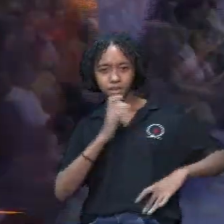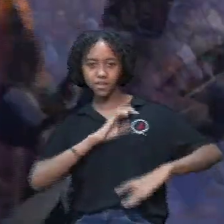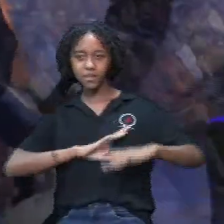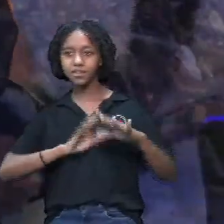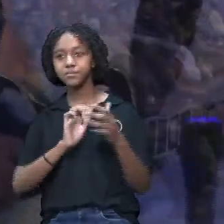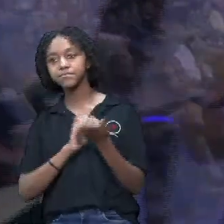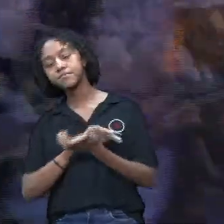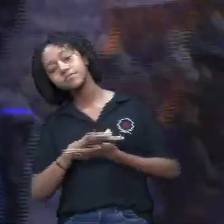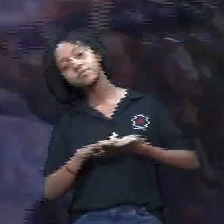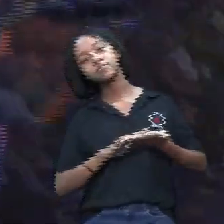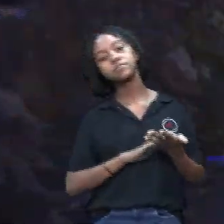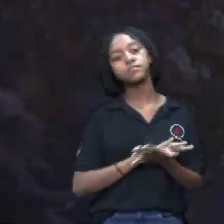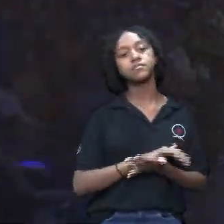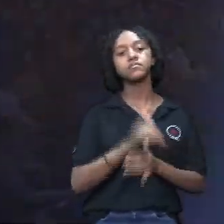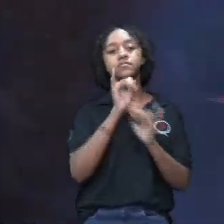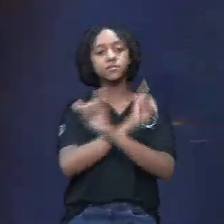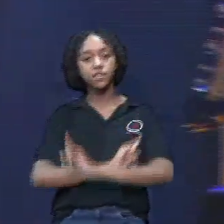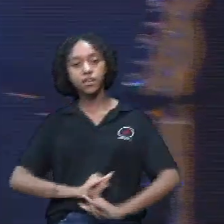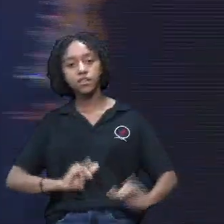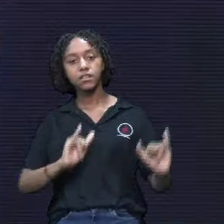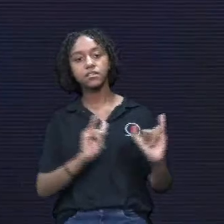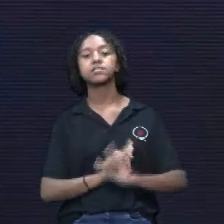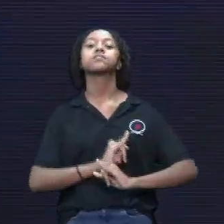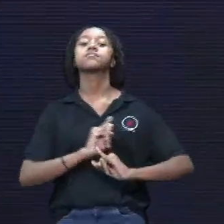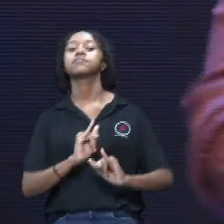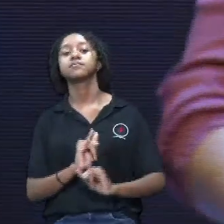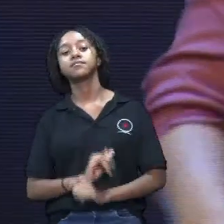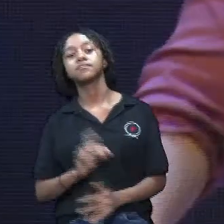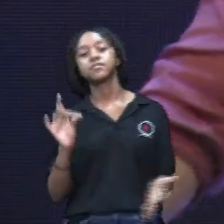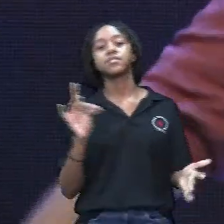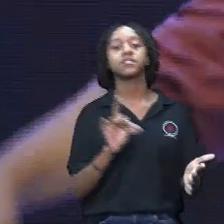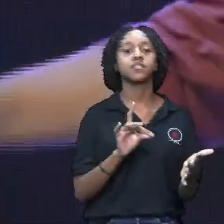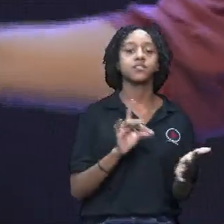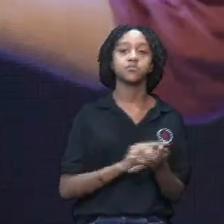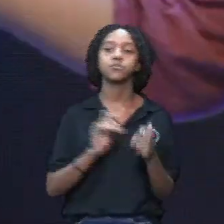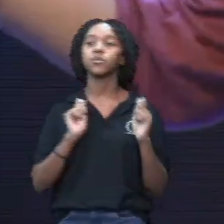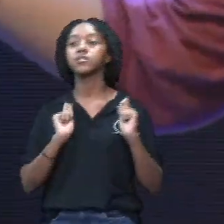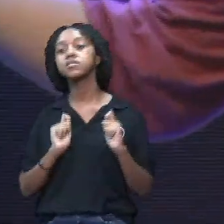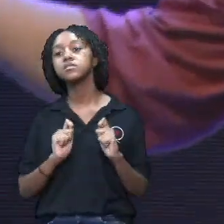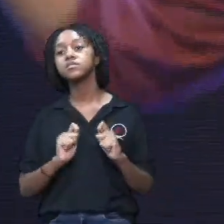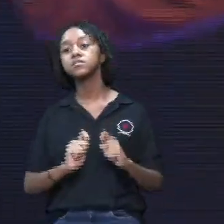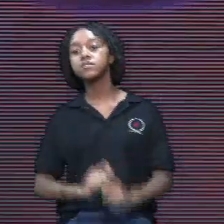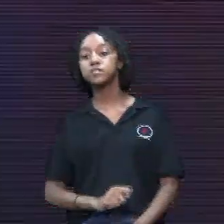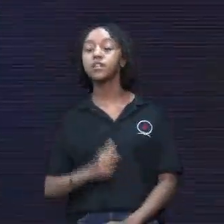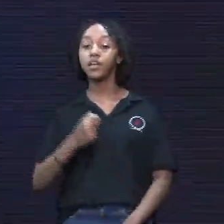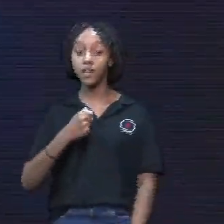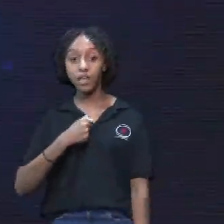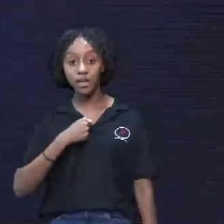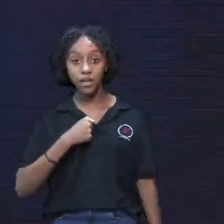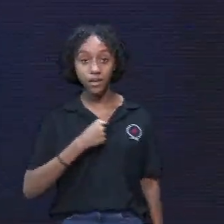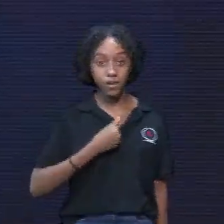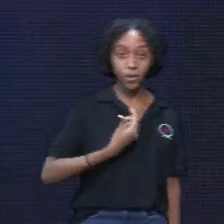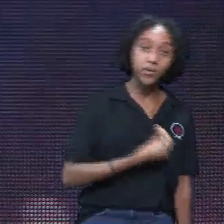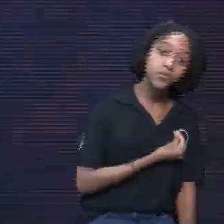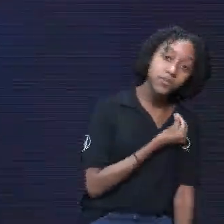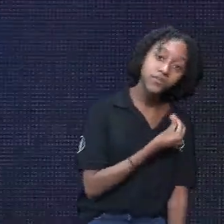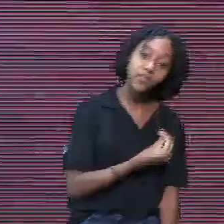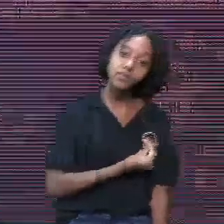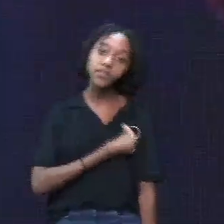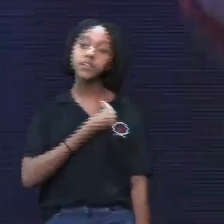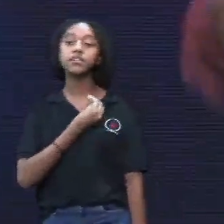Esteja crendo, declare isso, que isso pode se tornar uma verdade na sua vida. Cante. E eu vou viver